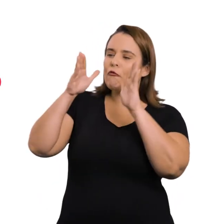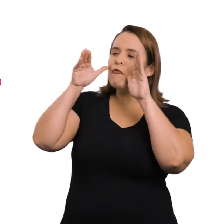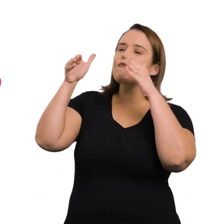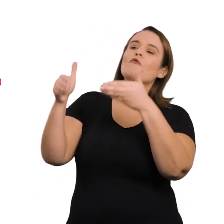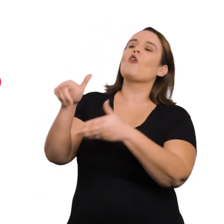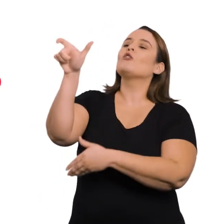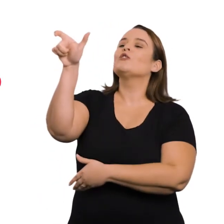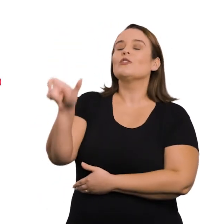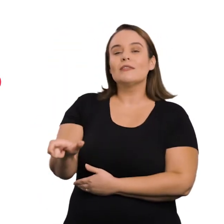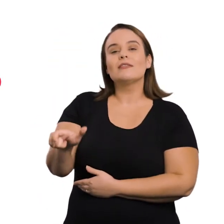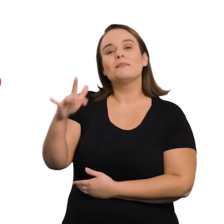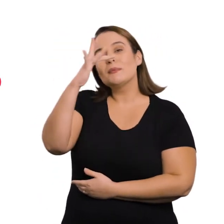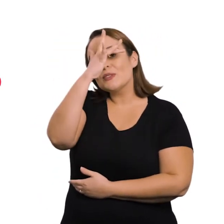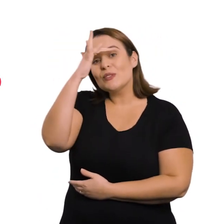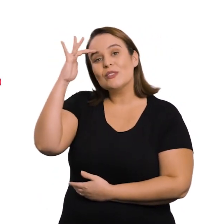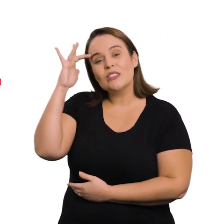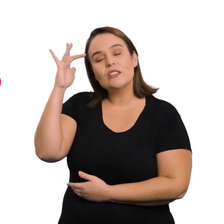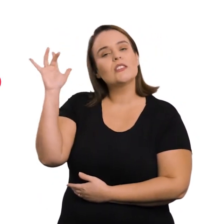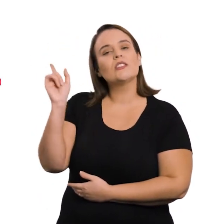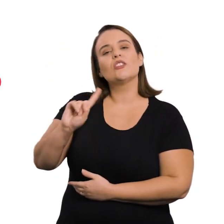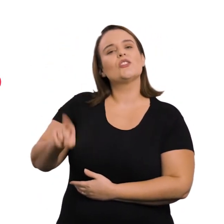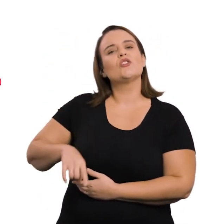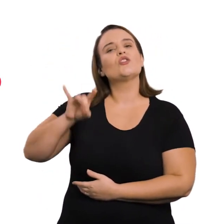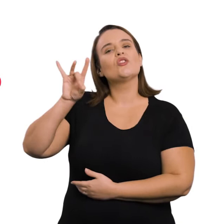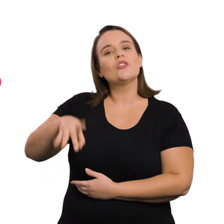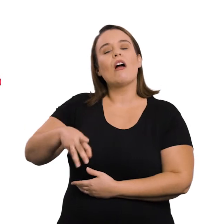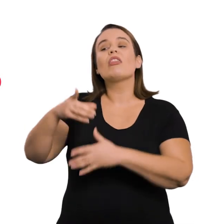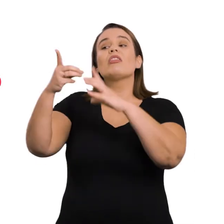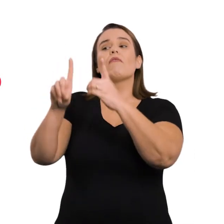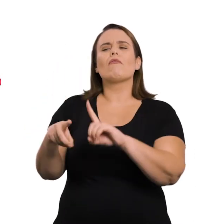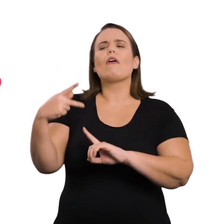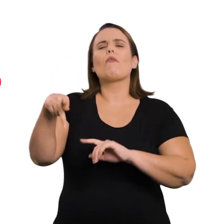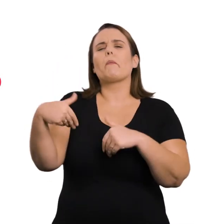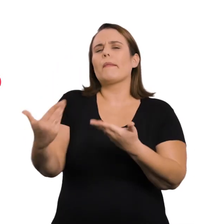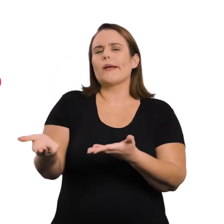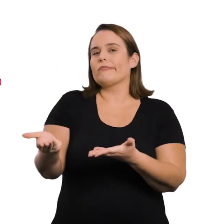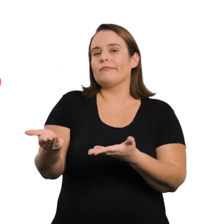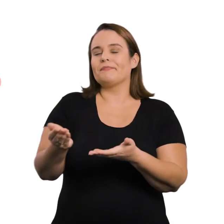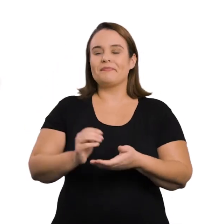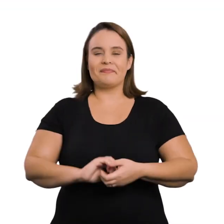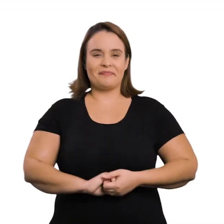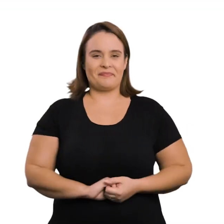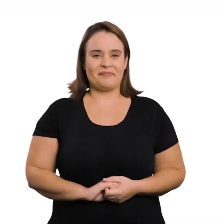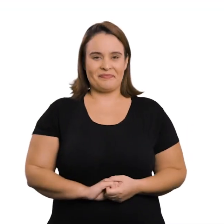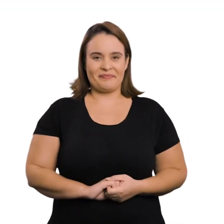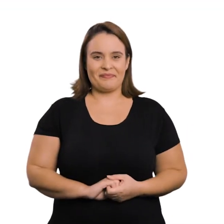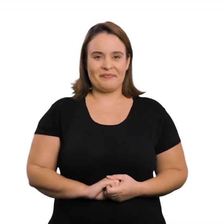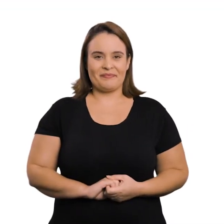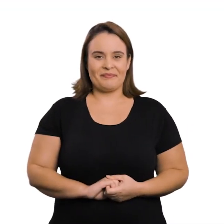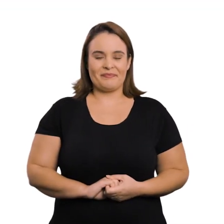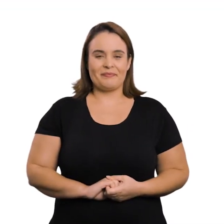o sujeito, a pessoa, e não somente sua deficiência.